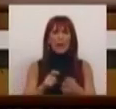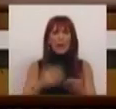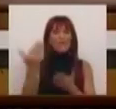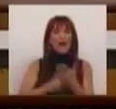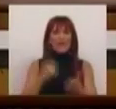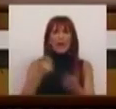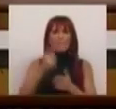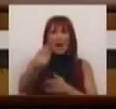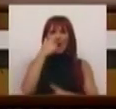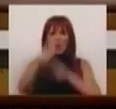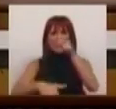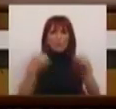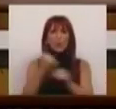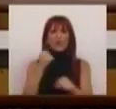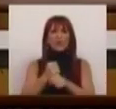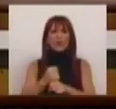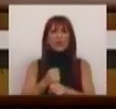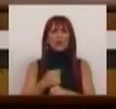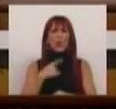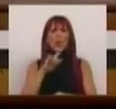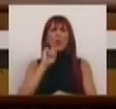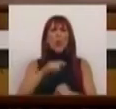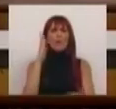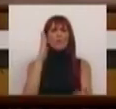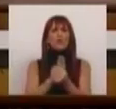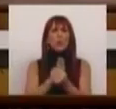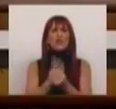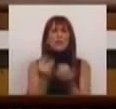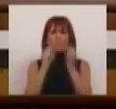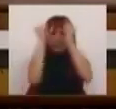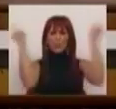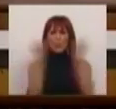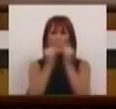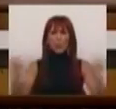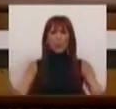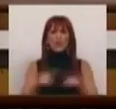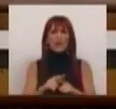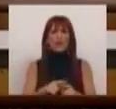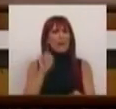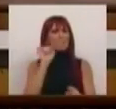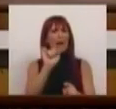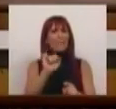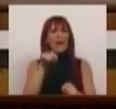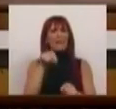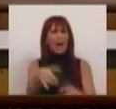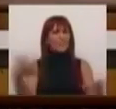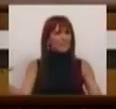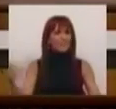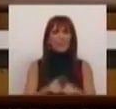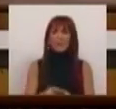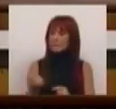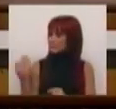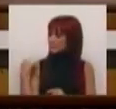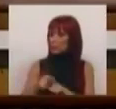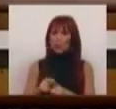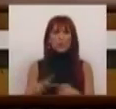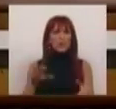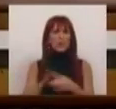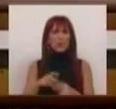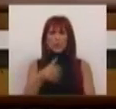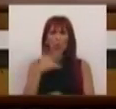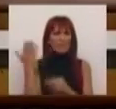pelos trabalhadores sempre que o chamado processo de internacionalização lhes bate à porta. O recente e